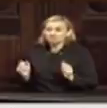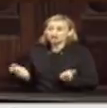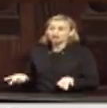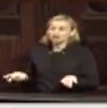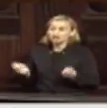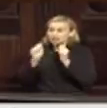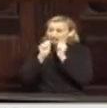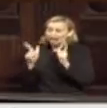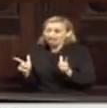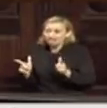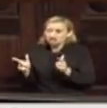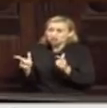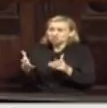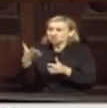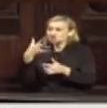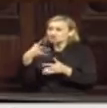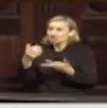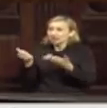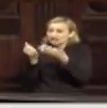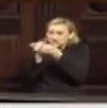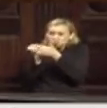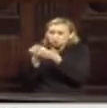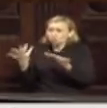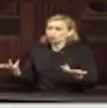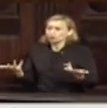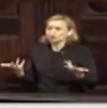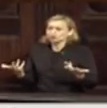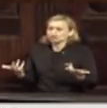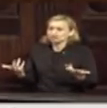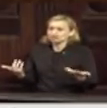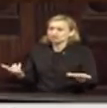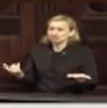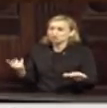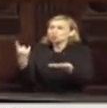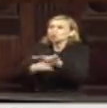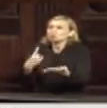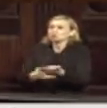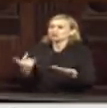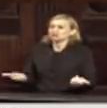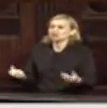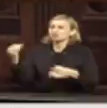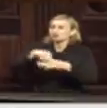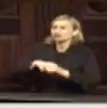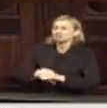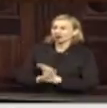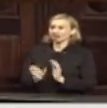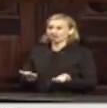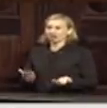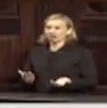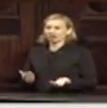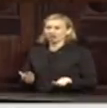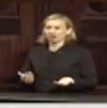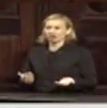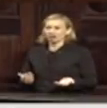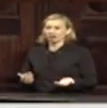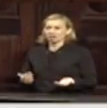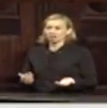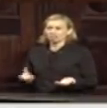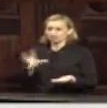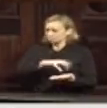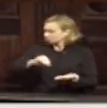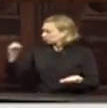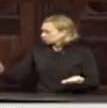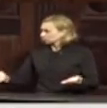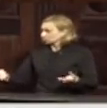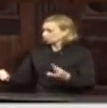perpetue essa farsa e compactue com isso, de votar uma PEC que vai tirar dinheiro de saneamento para colocar na segurança, e